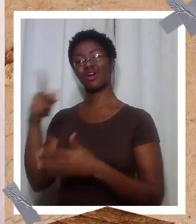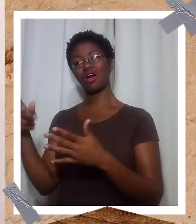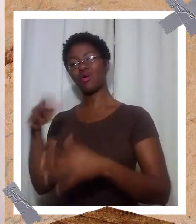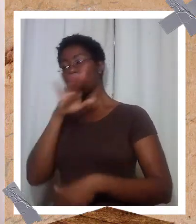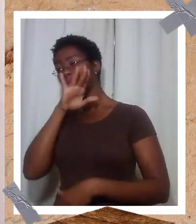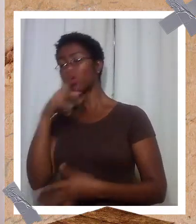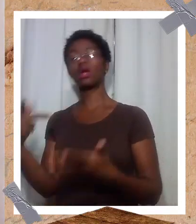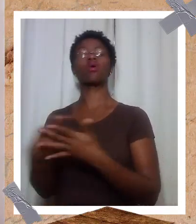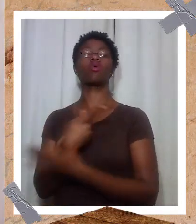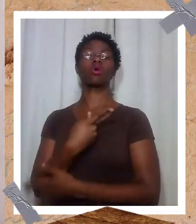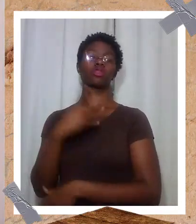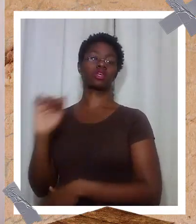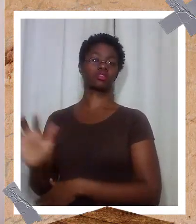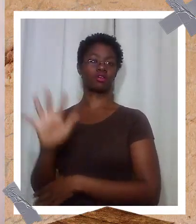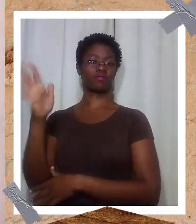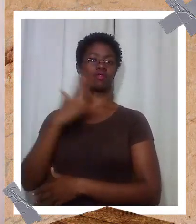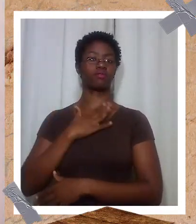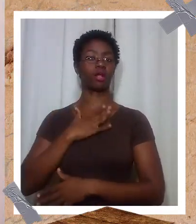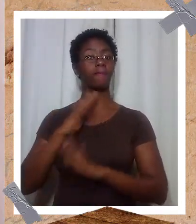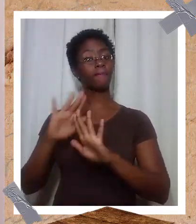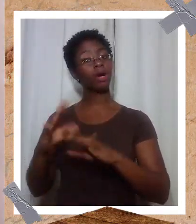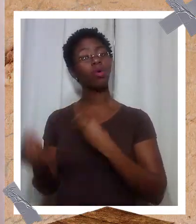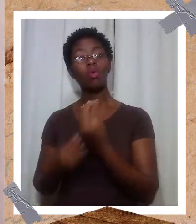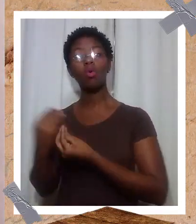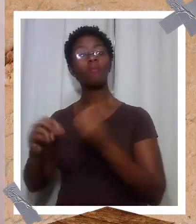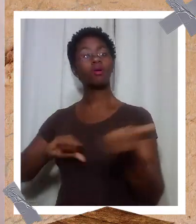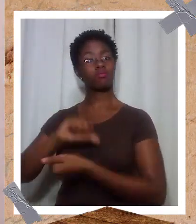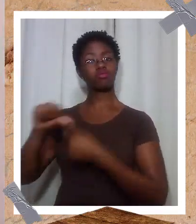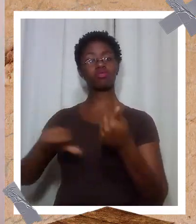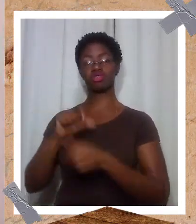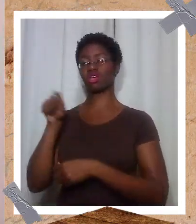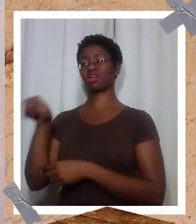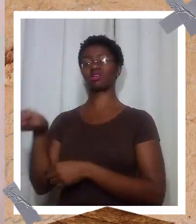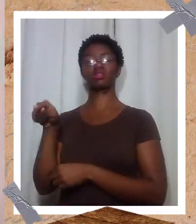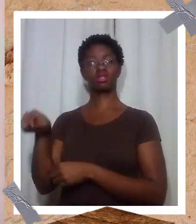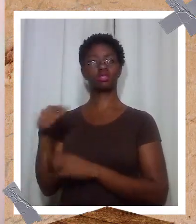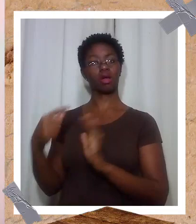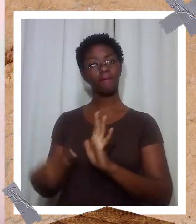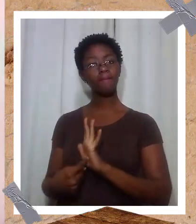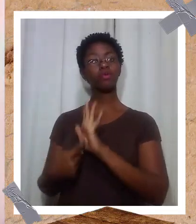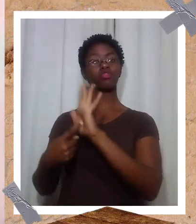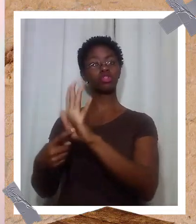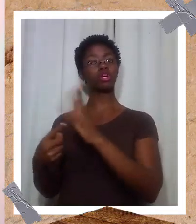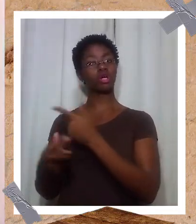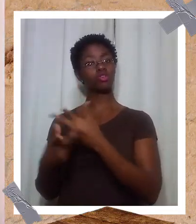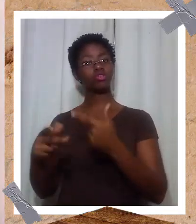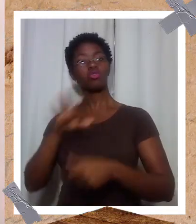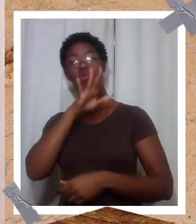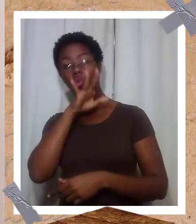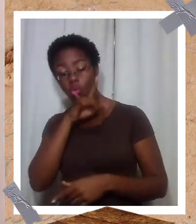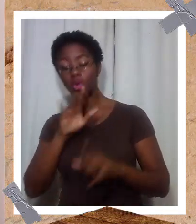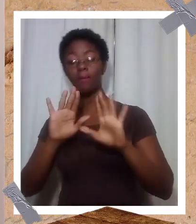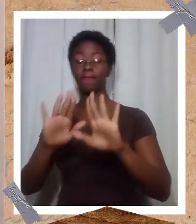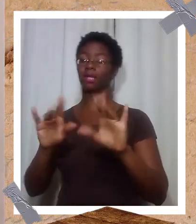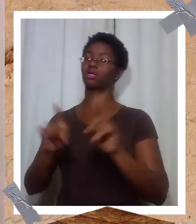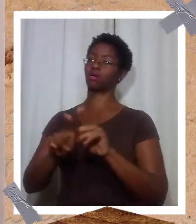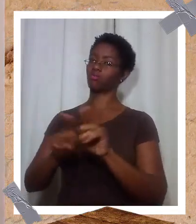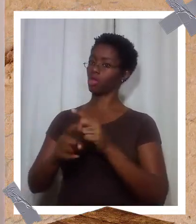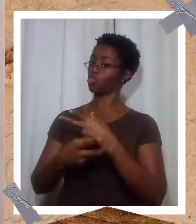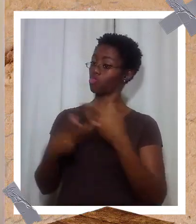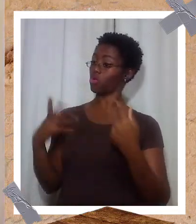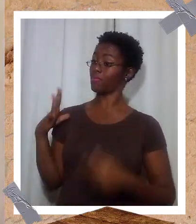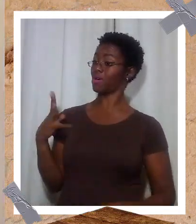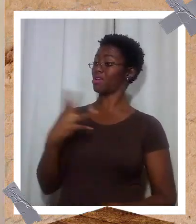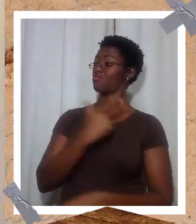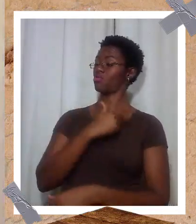Otávio falou, para que se possa mudar isso, para que se possa mostrar as coisas ruins e as coisas maravilhosas que tem na minha